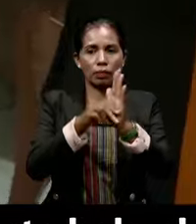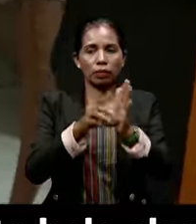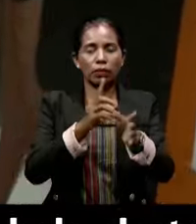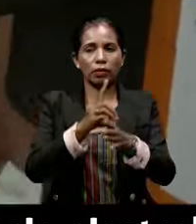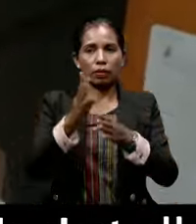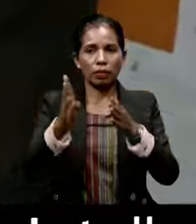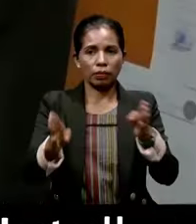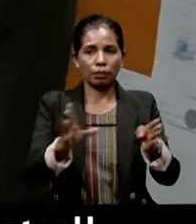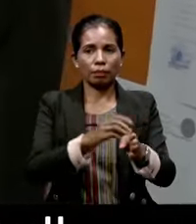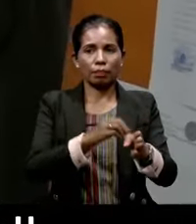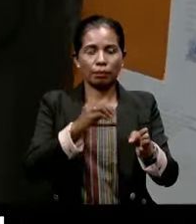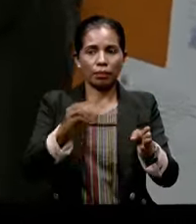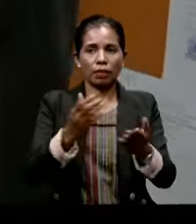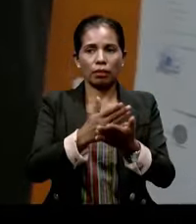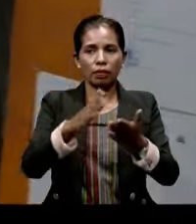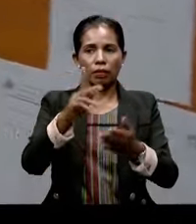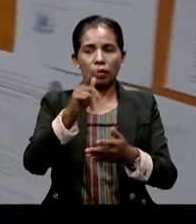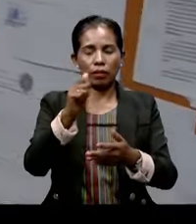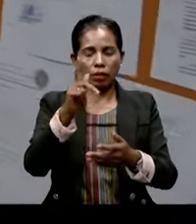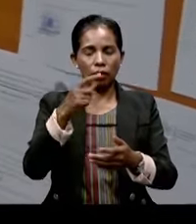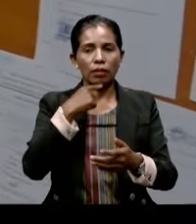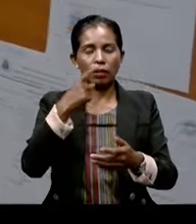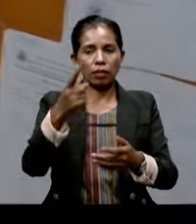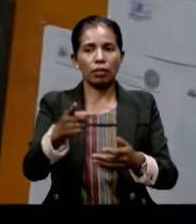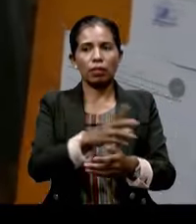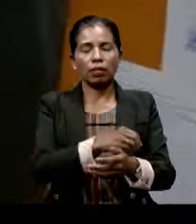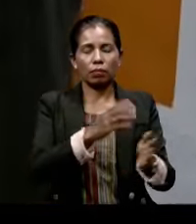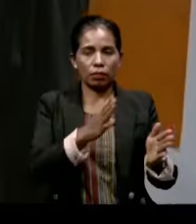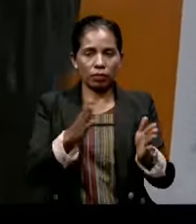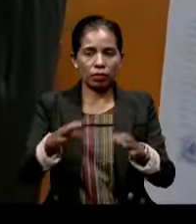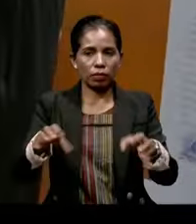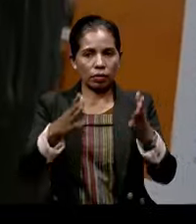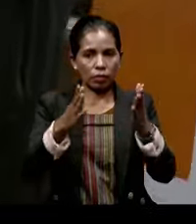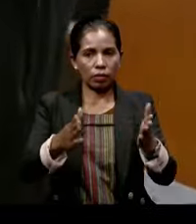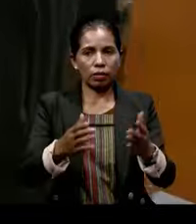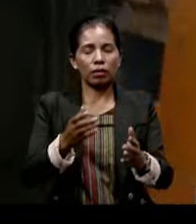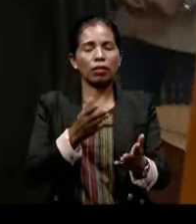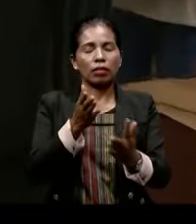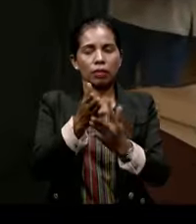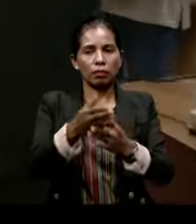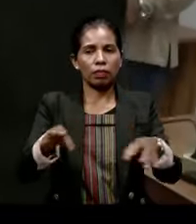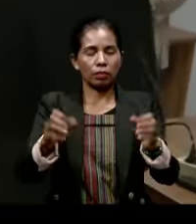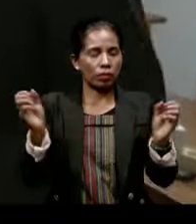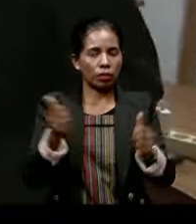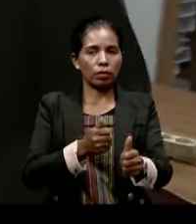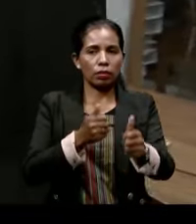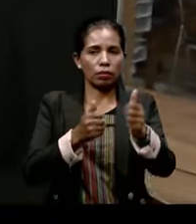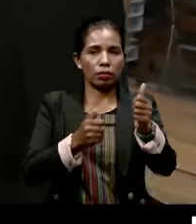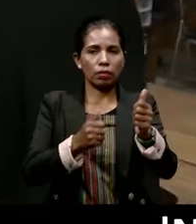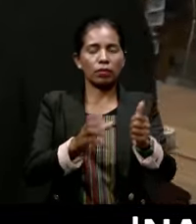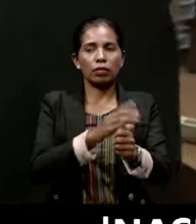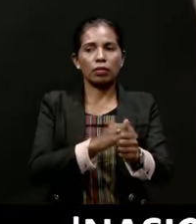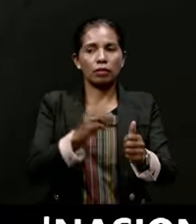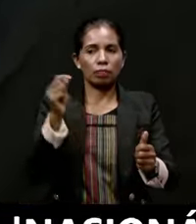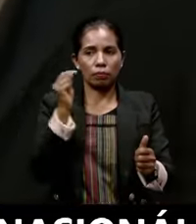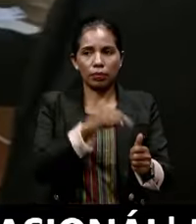ba prevensaun no sensibilisaun ka kateten se notifica no prosesa funcionario balung ne betama servisu la tuir oras no manipula lista presensa.